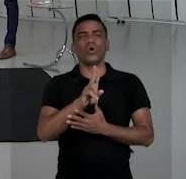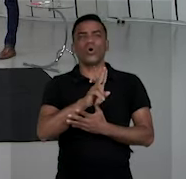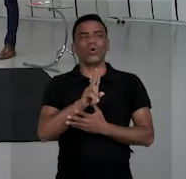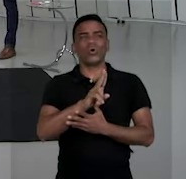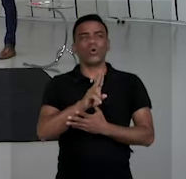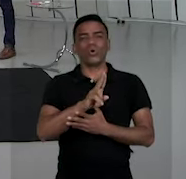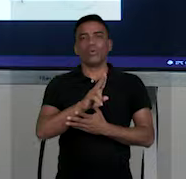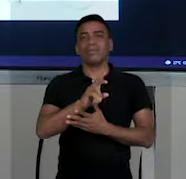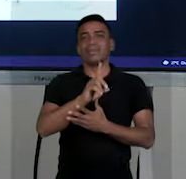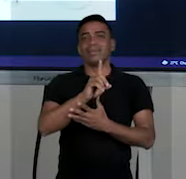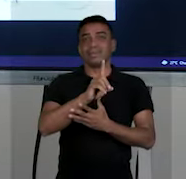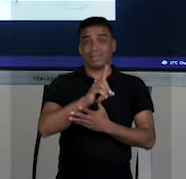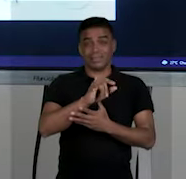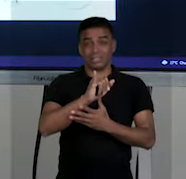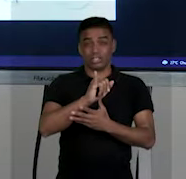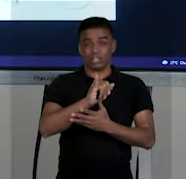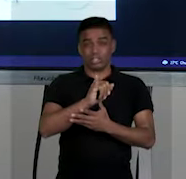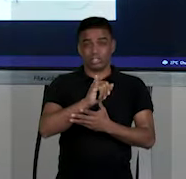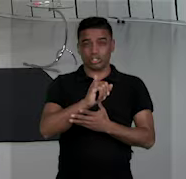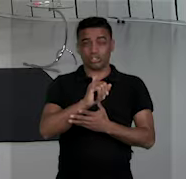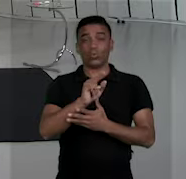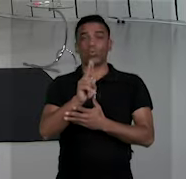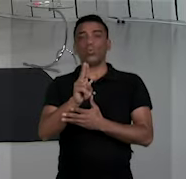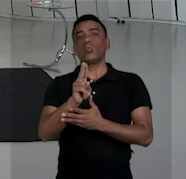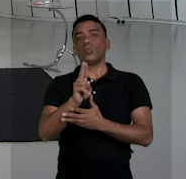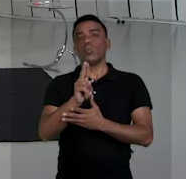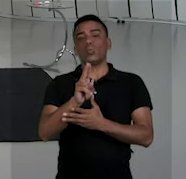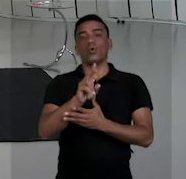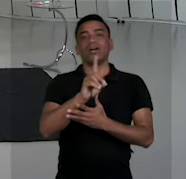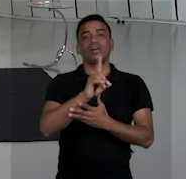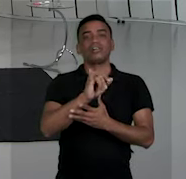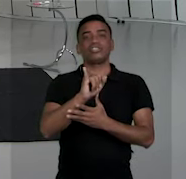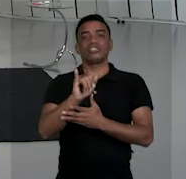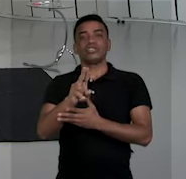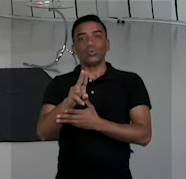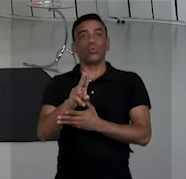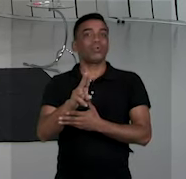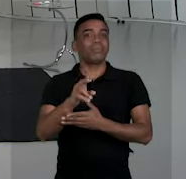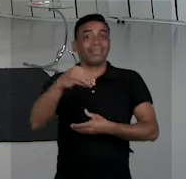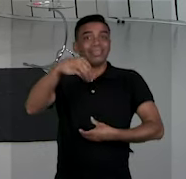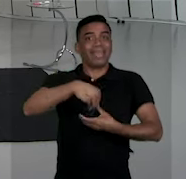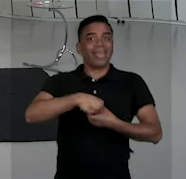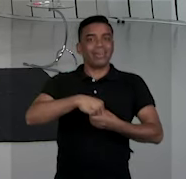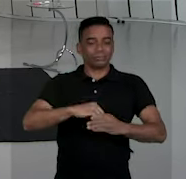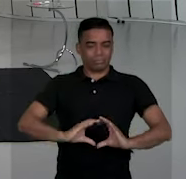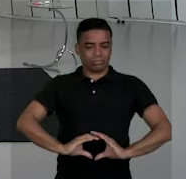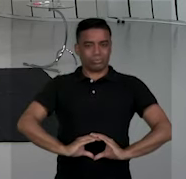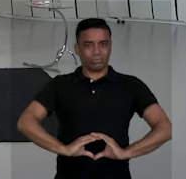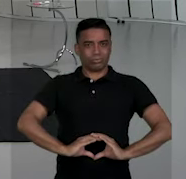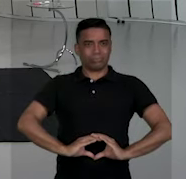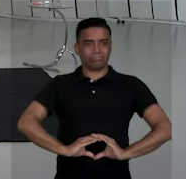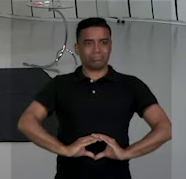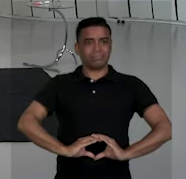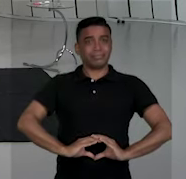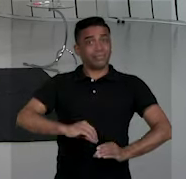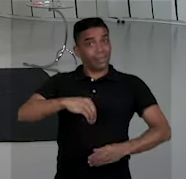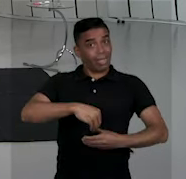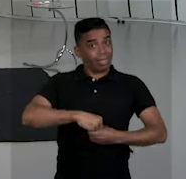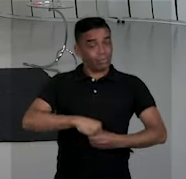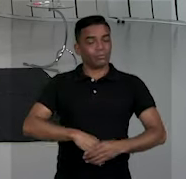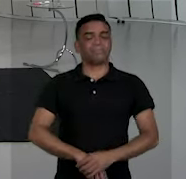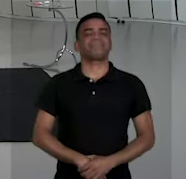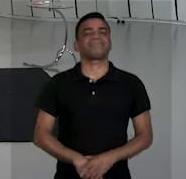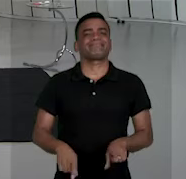é dispositivo intrauterino, tá, pessoal? Exatamente. Intrauterino porque ele vai ficar lá dentro do útero. Lembrando também que tem